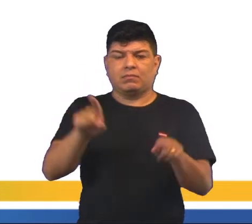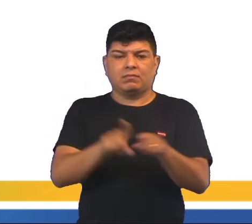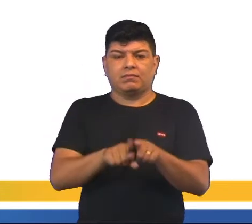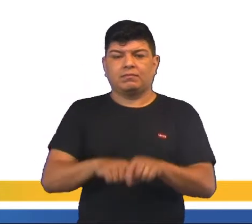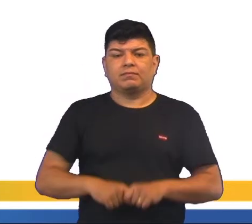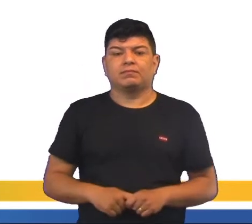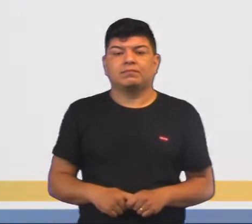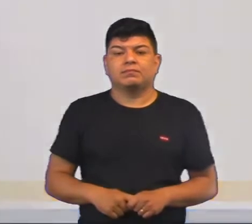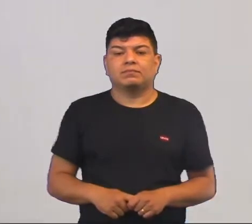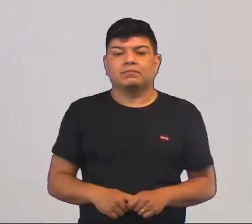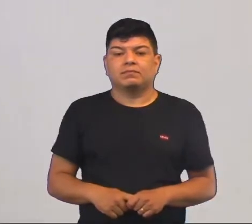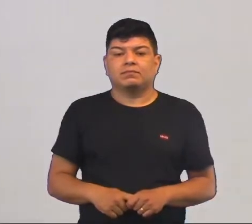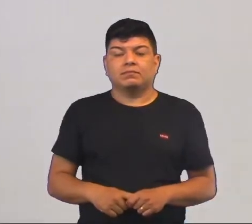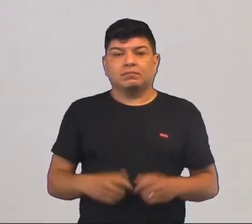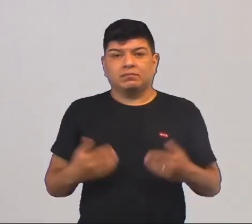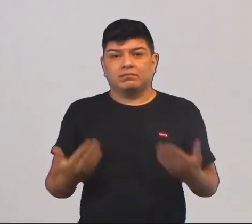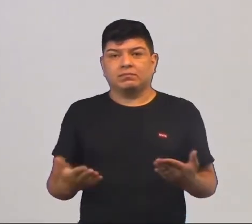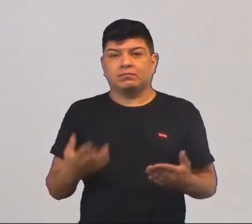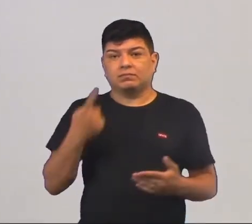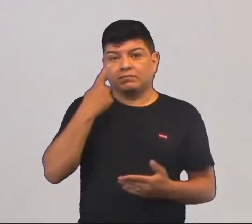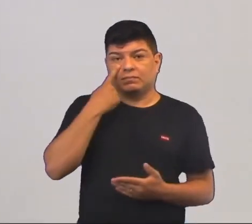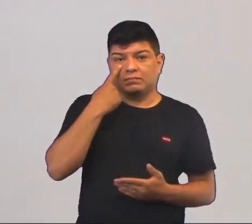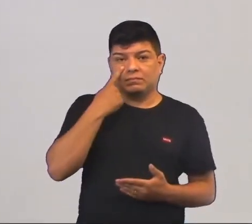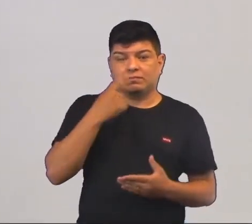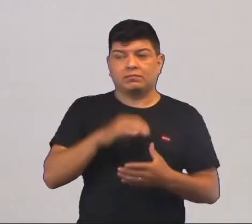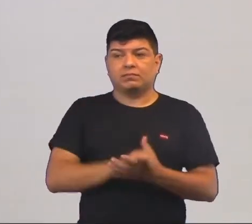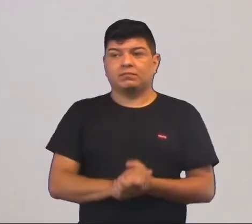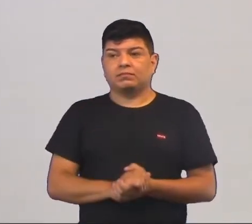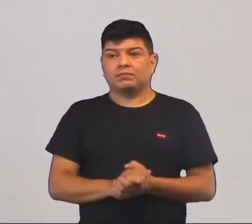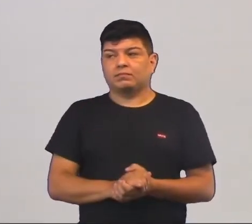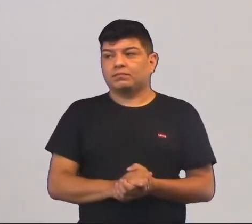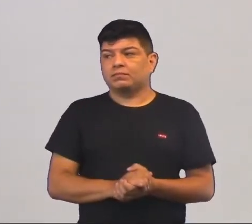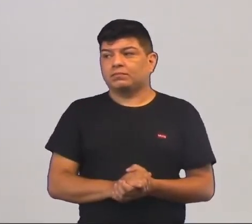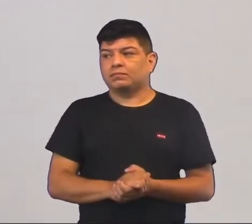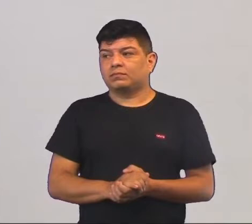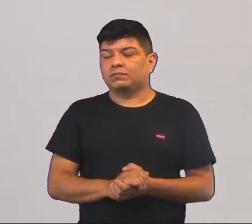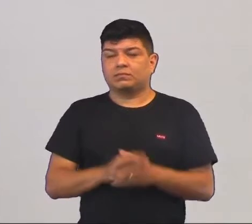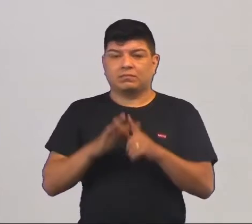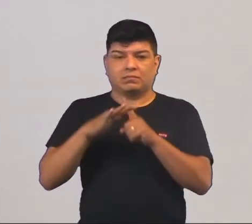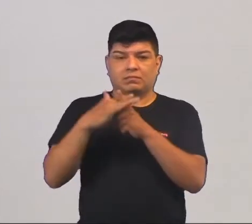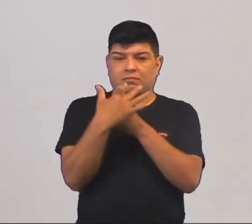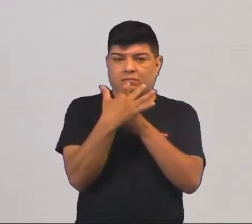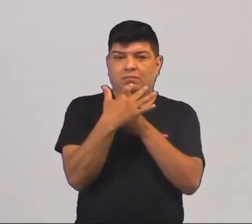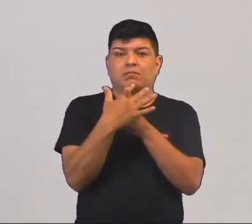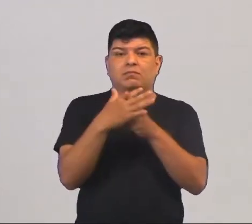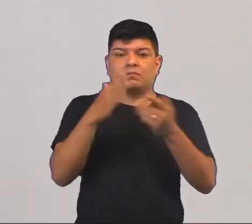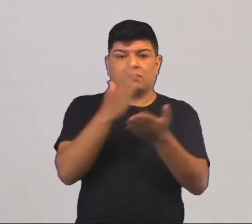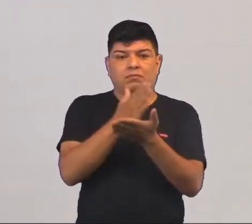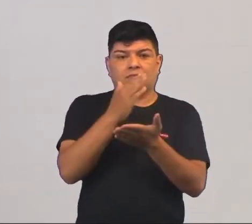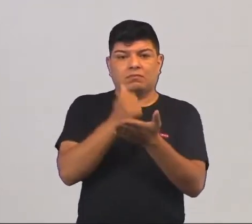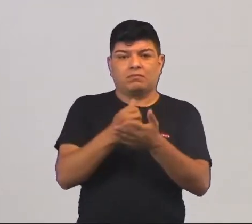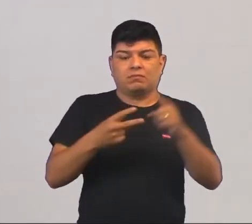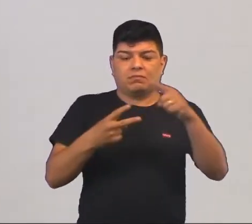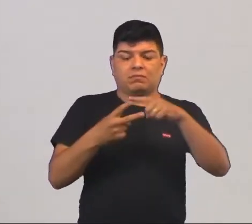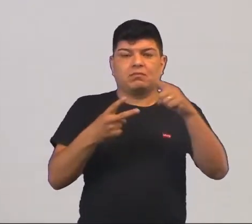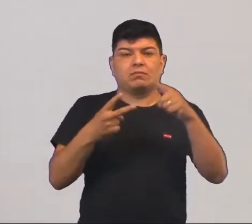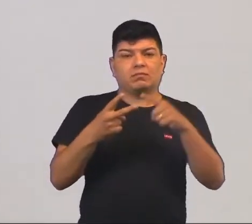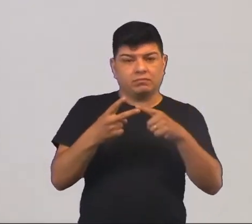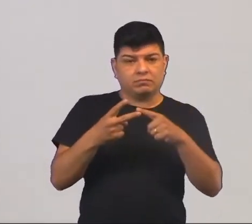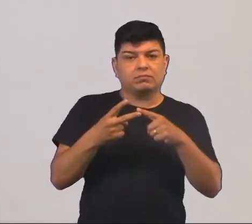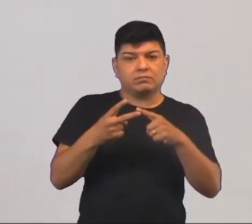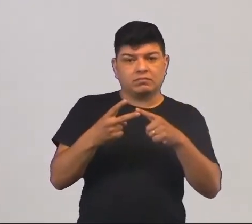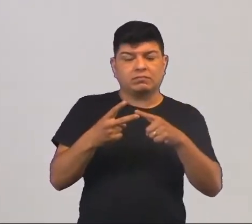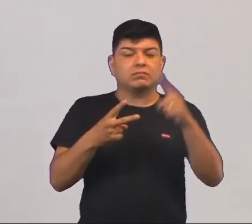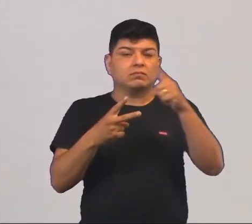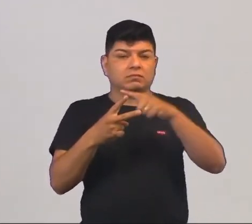utópicos. Então, a gente observa, né, que o socialismo, né, se divide aí em duas vertentes,